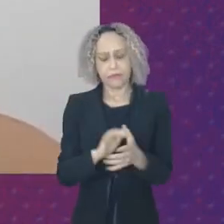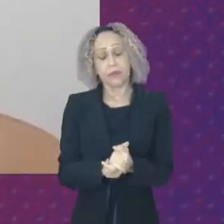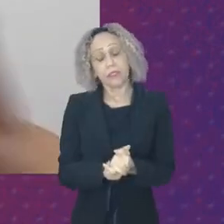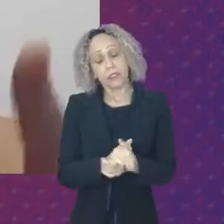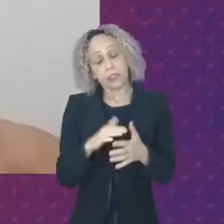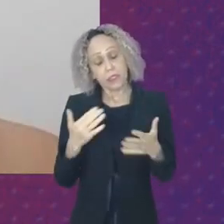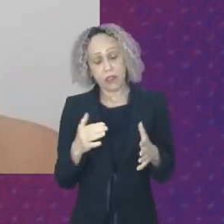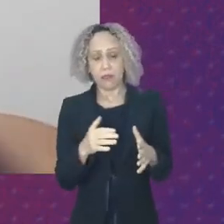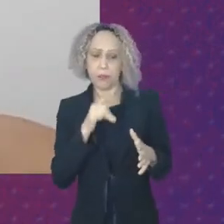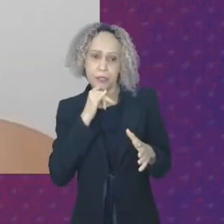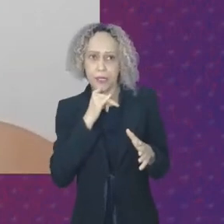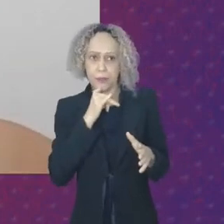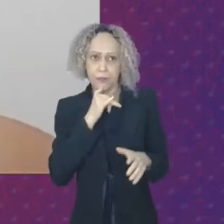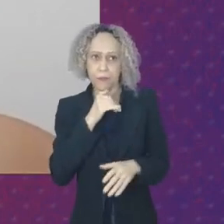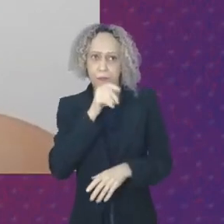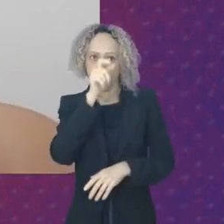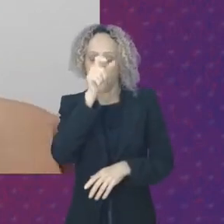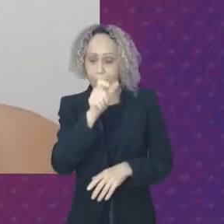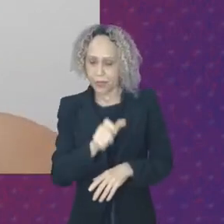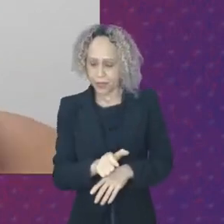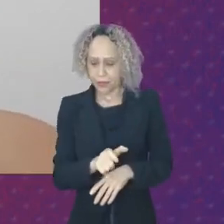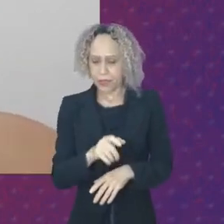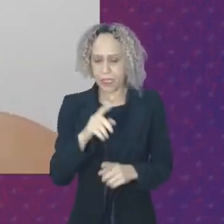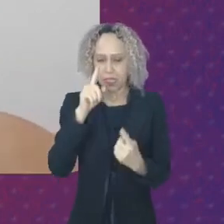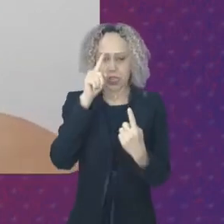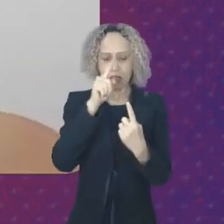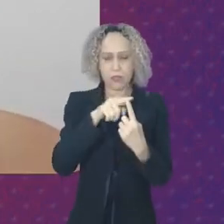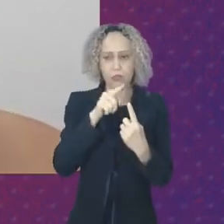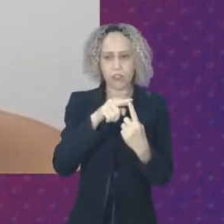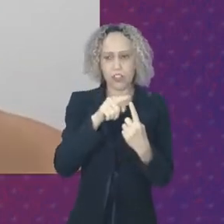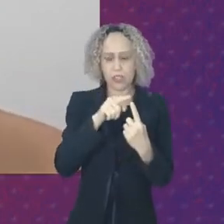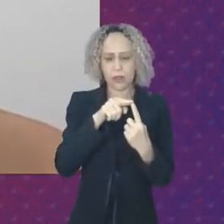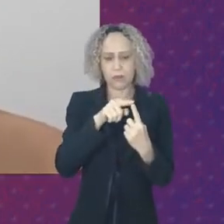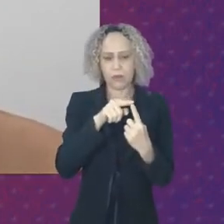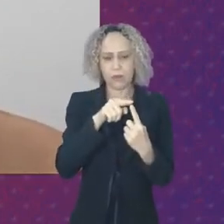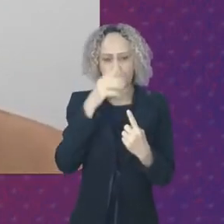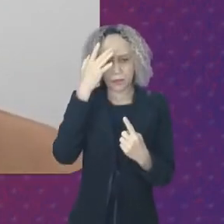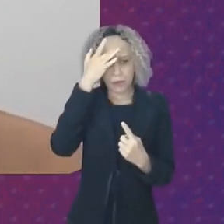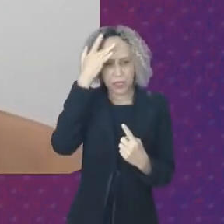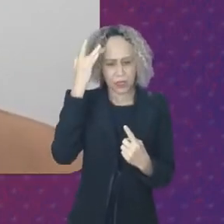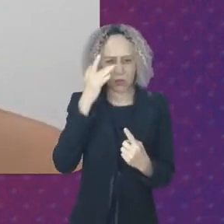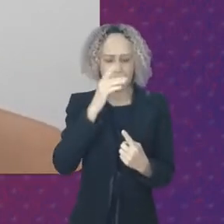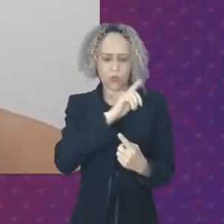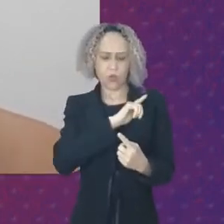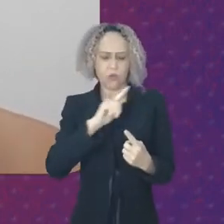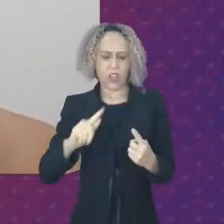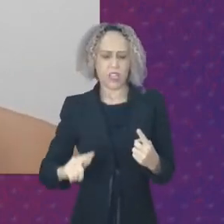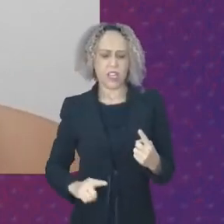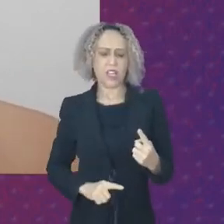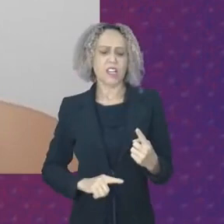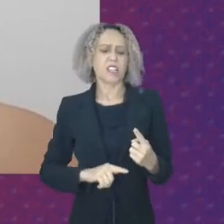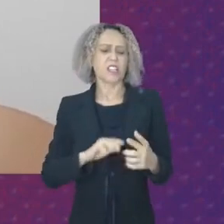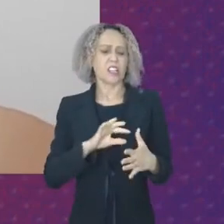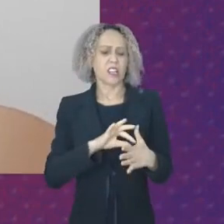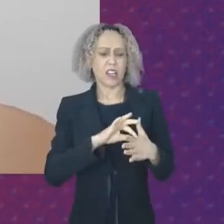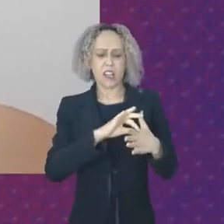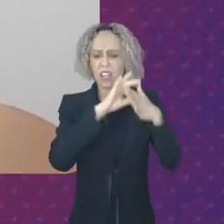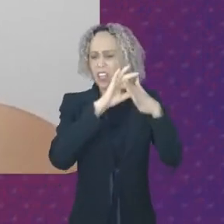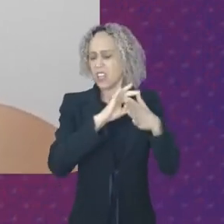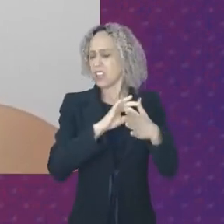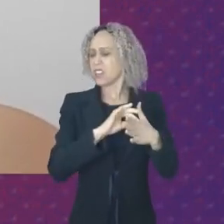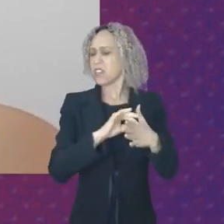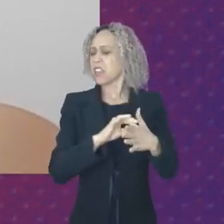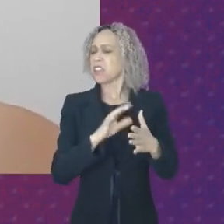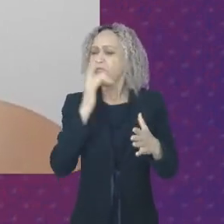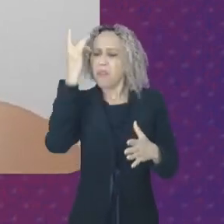para humanizar também esse daí. Mas, basicamente, é um arquétipo utilizado em comunicação,